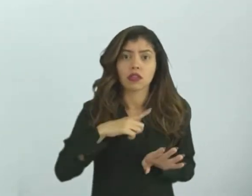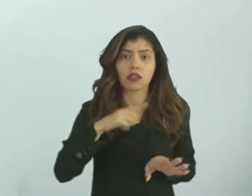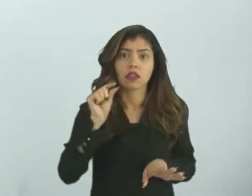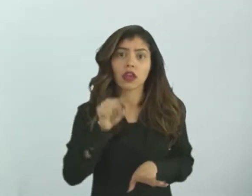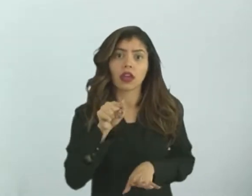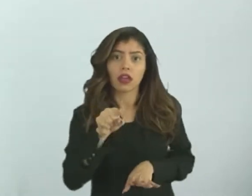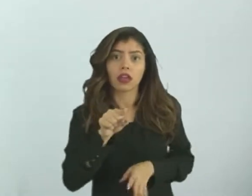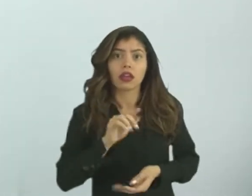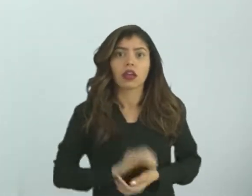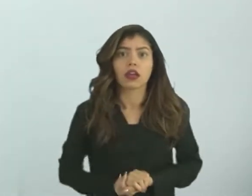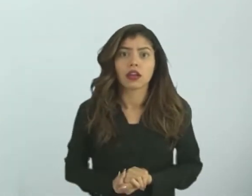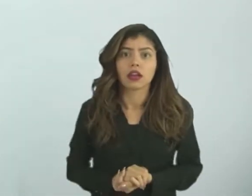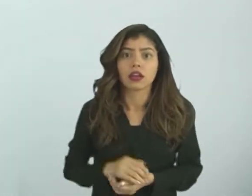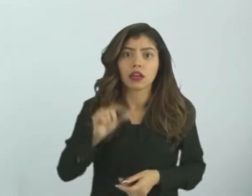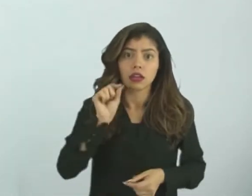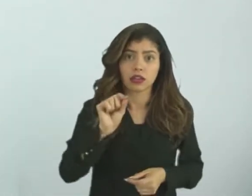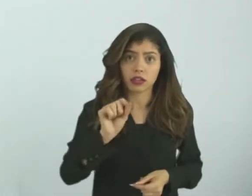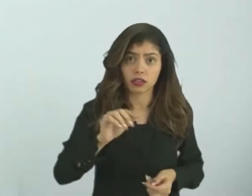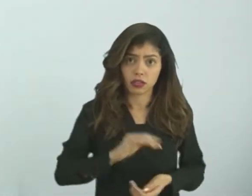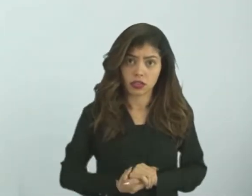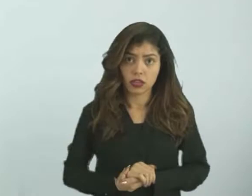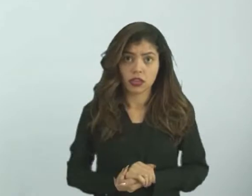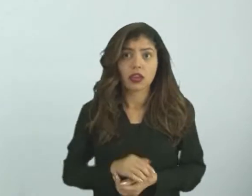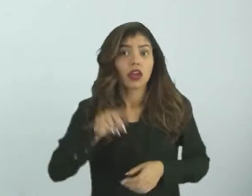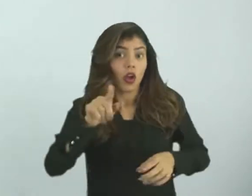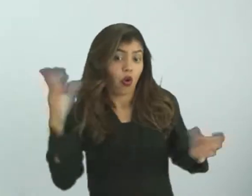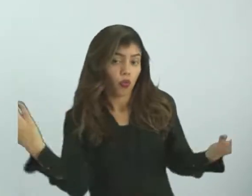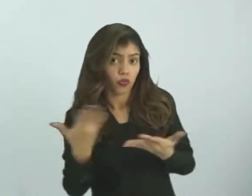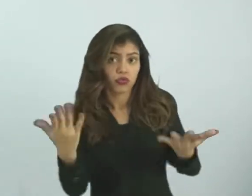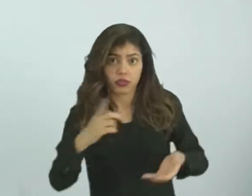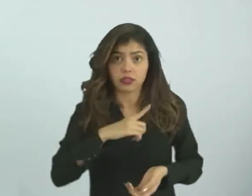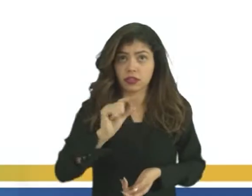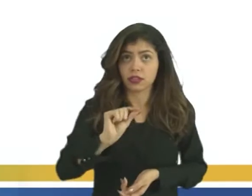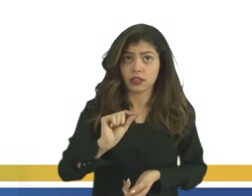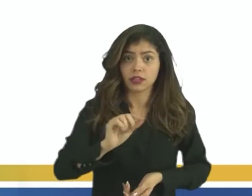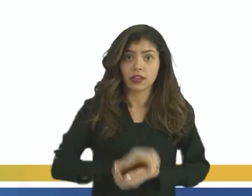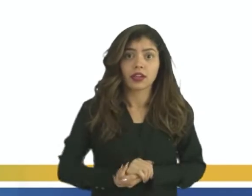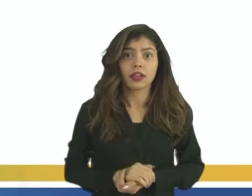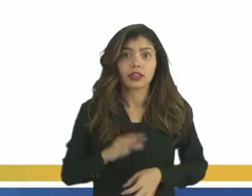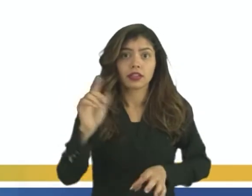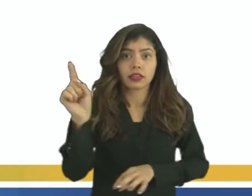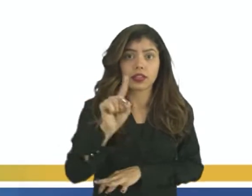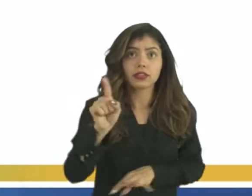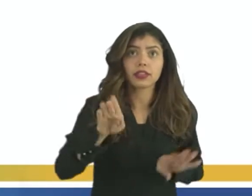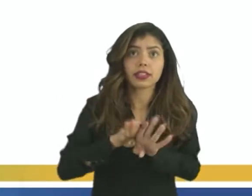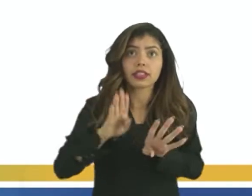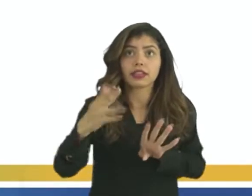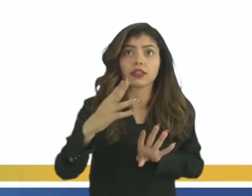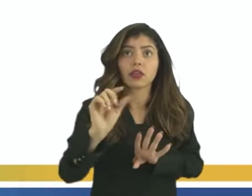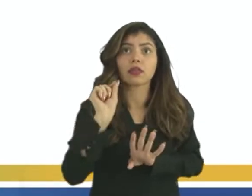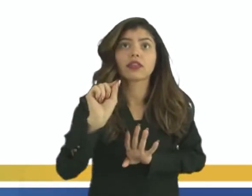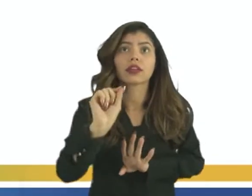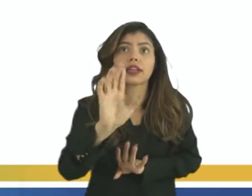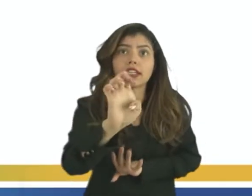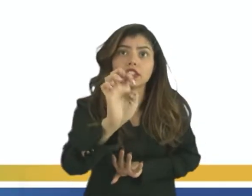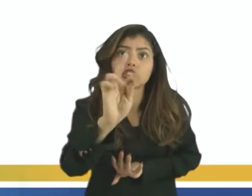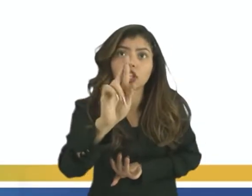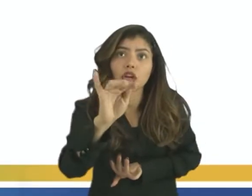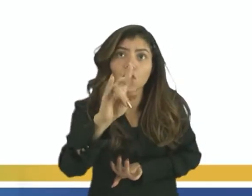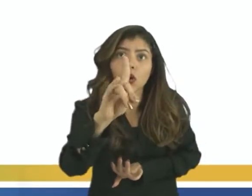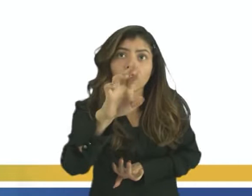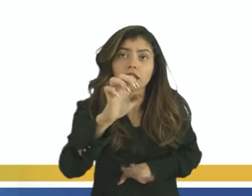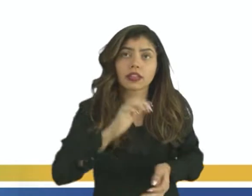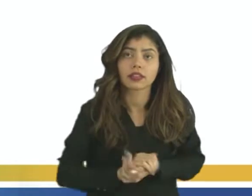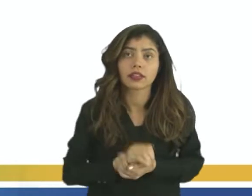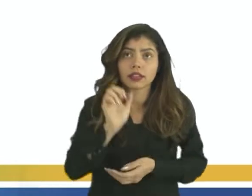vai tentar deixar o mais claro possível para vocês hoje. Vamos lá, o que é um esteroide anabolizante?